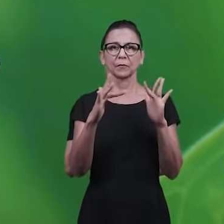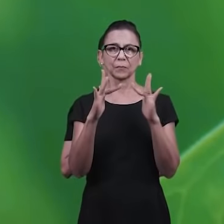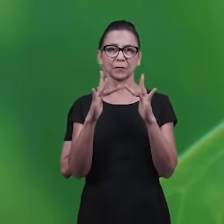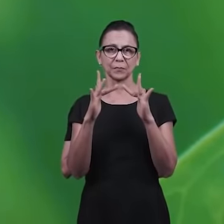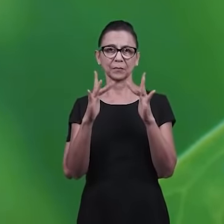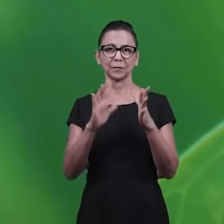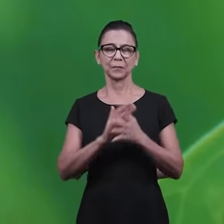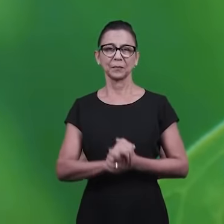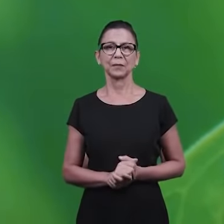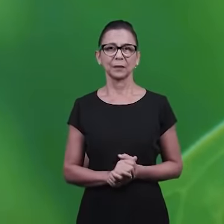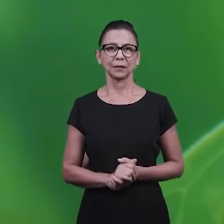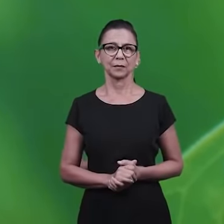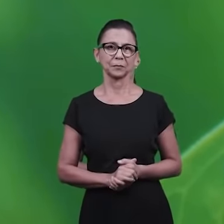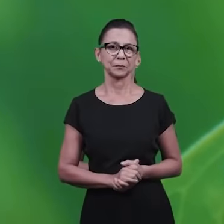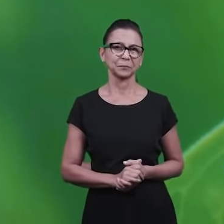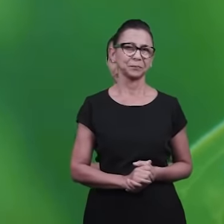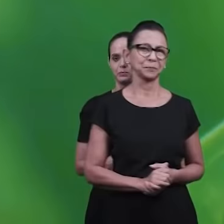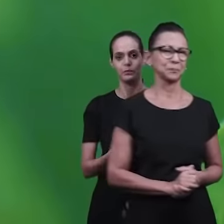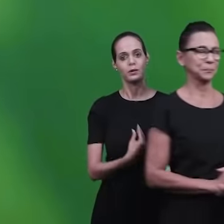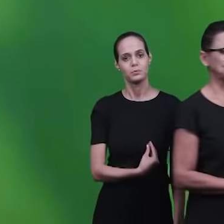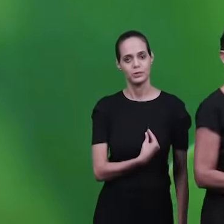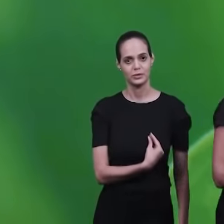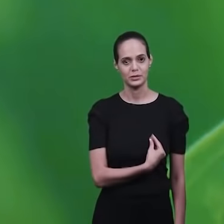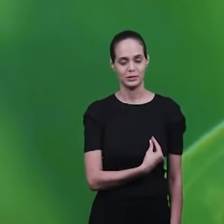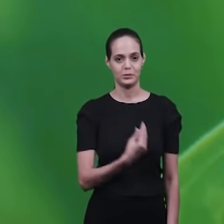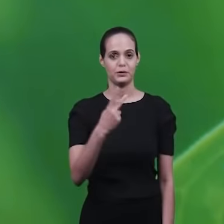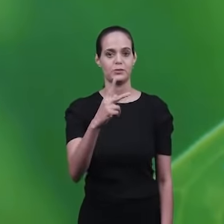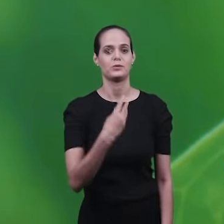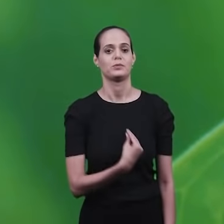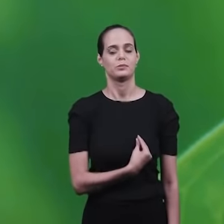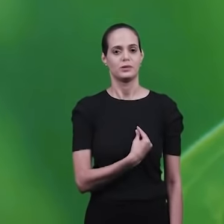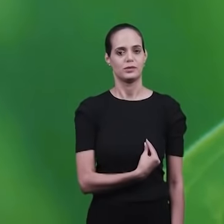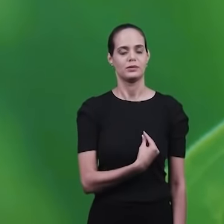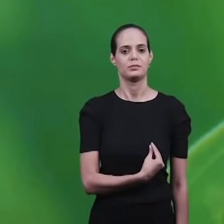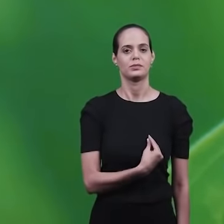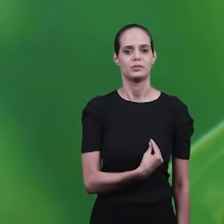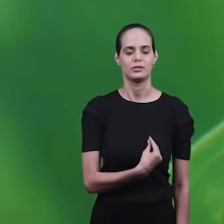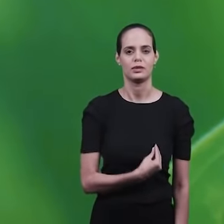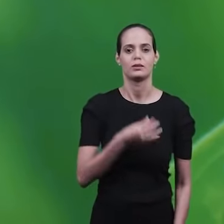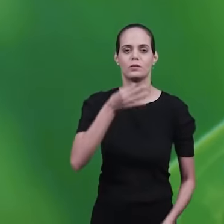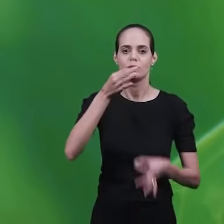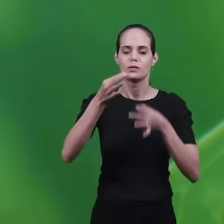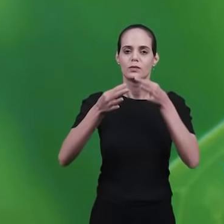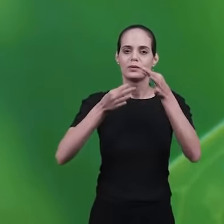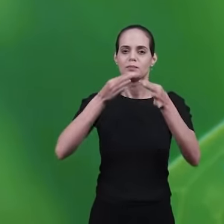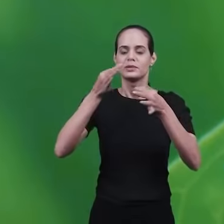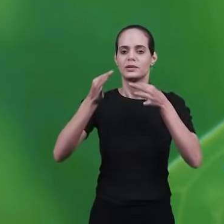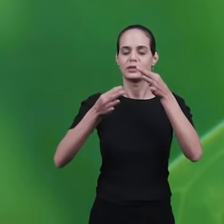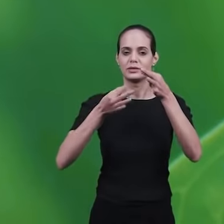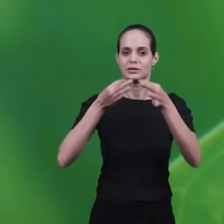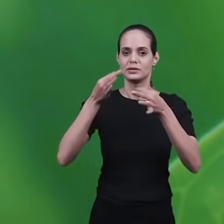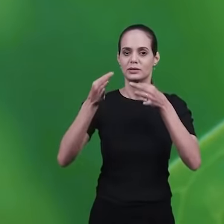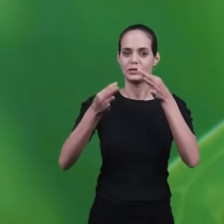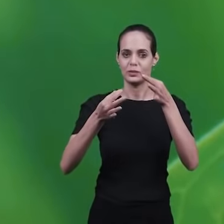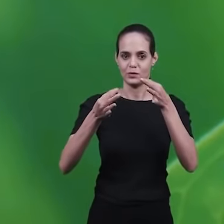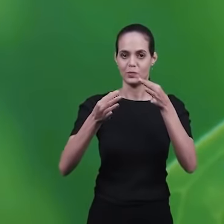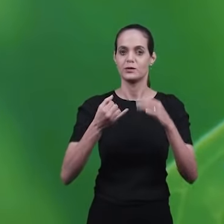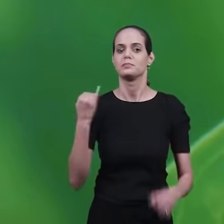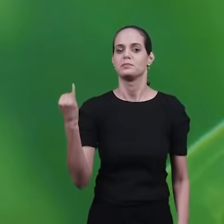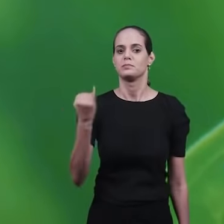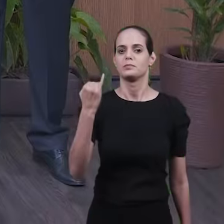Participe. Sua participação, sua colaboração é muito importante